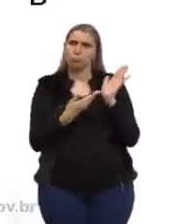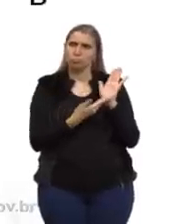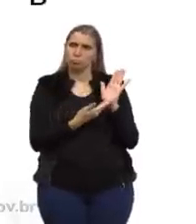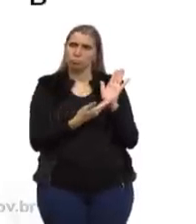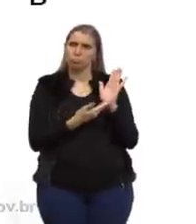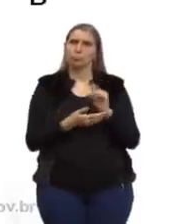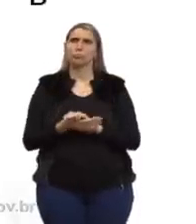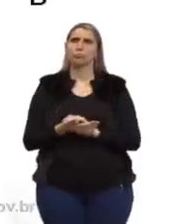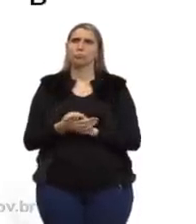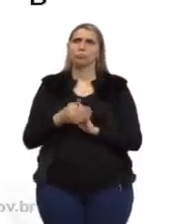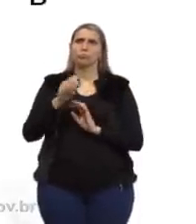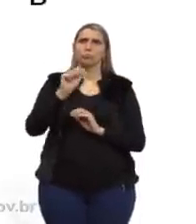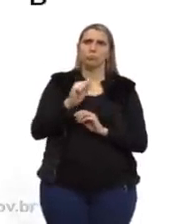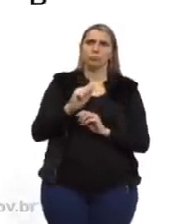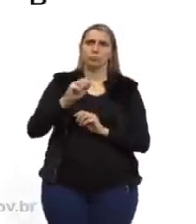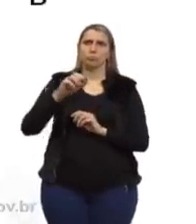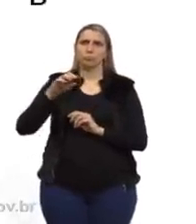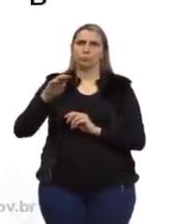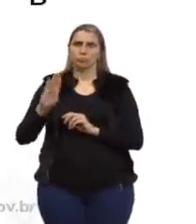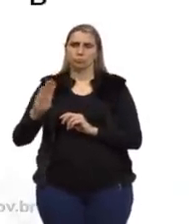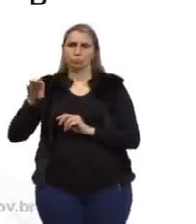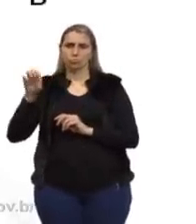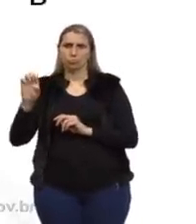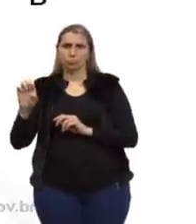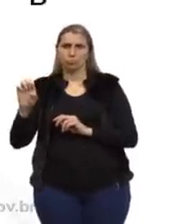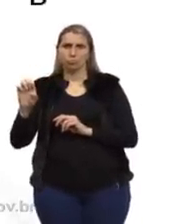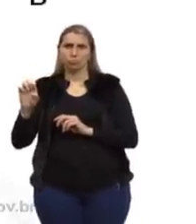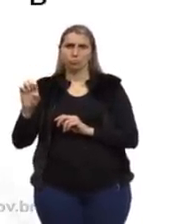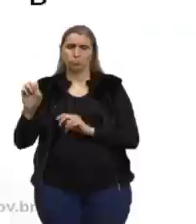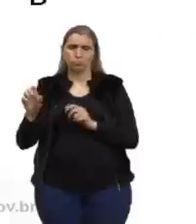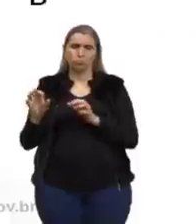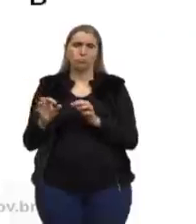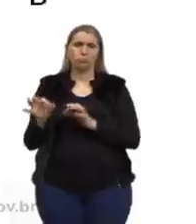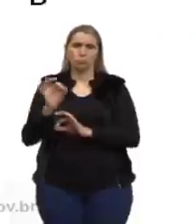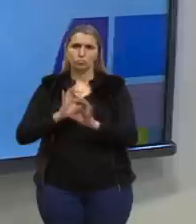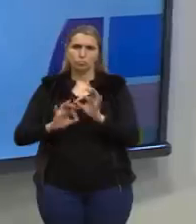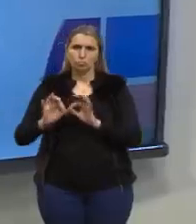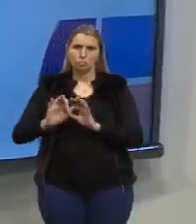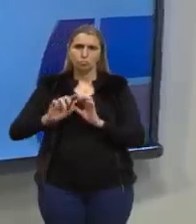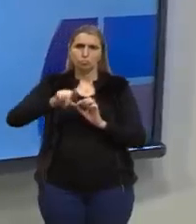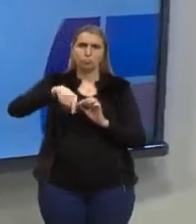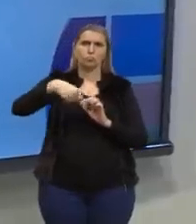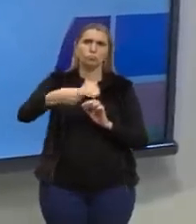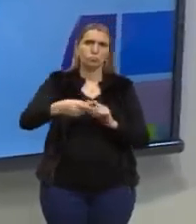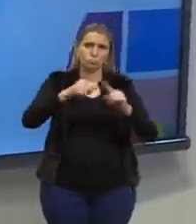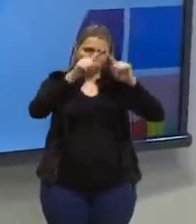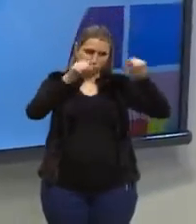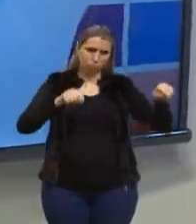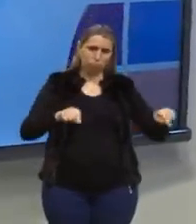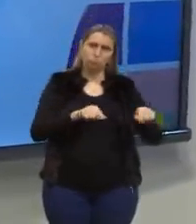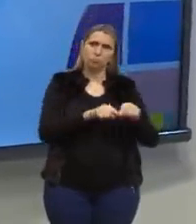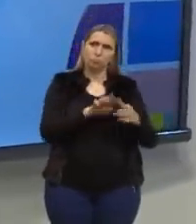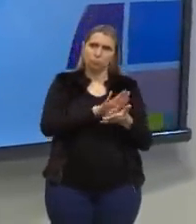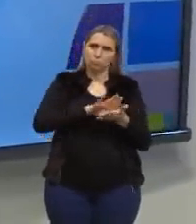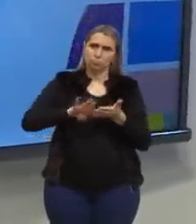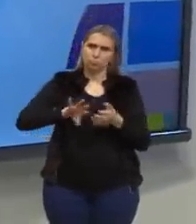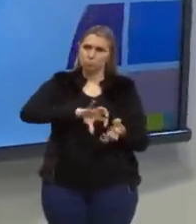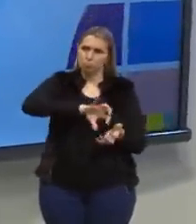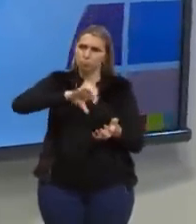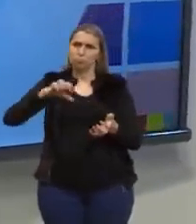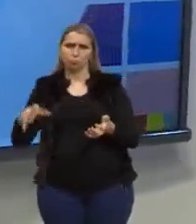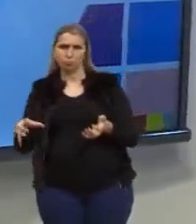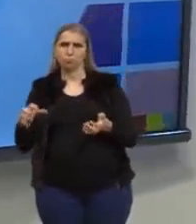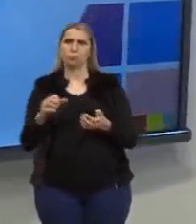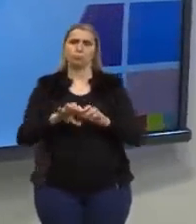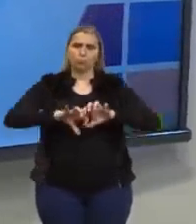nós temos o ADE, que se formou em cima do nosso triângulo ABC, e eu posso tirar, como